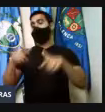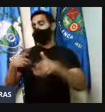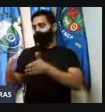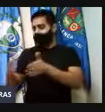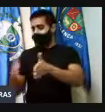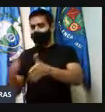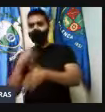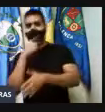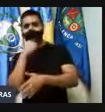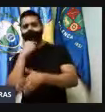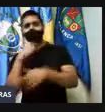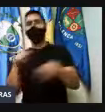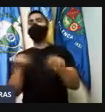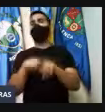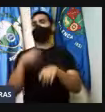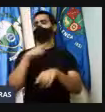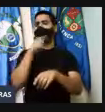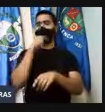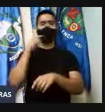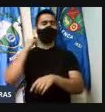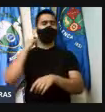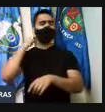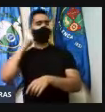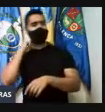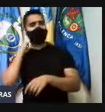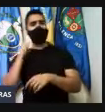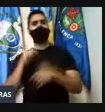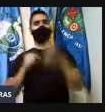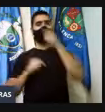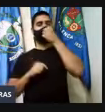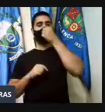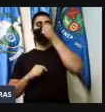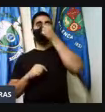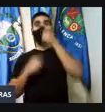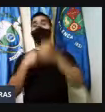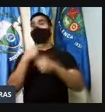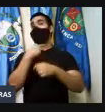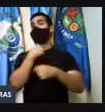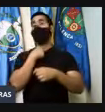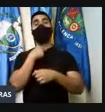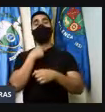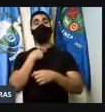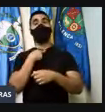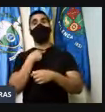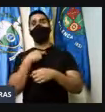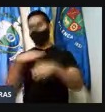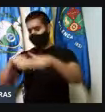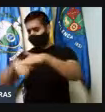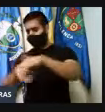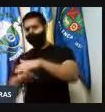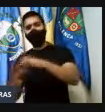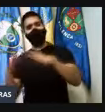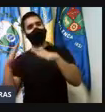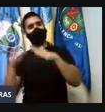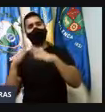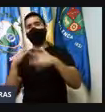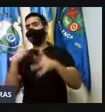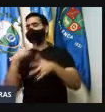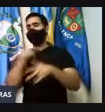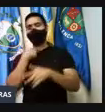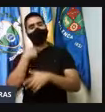aí carregando esgoto para lá e para cá, céu aberto, passando no fundo de tudo, todas as casas dos